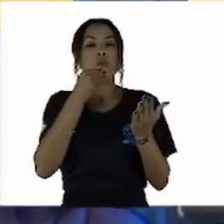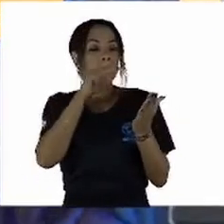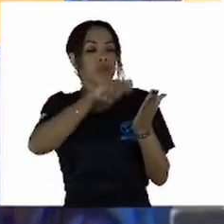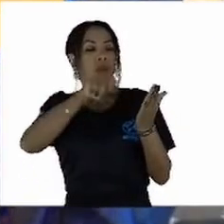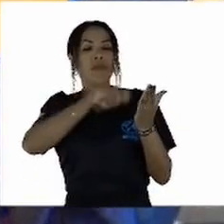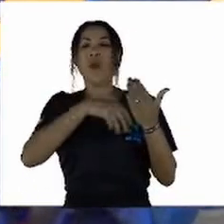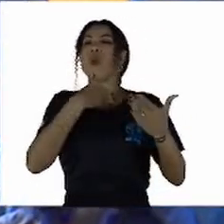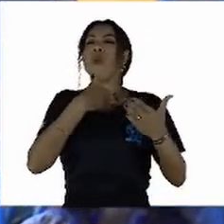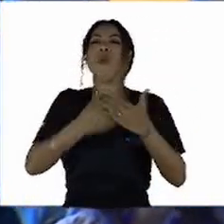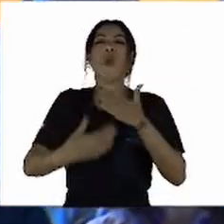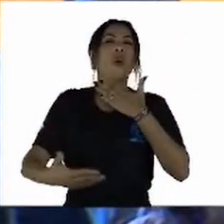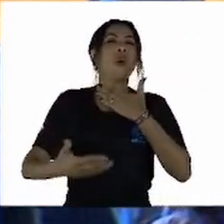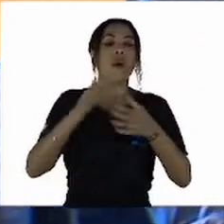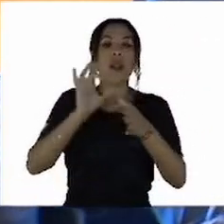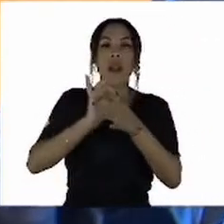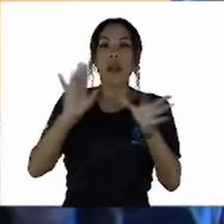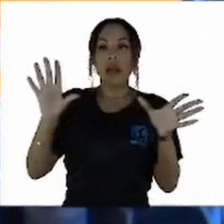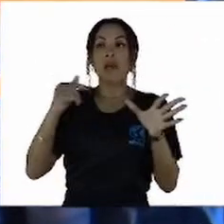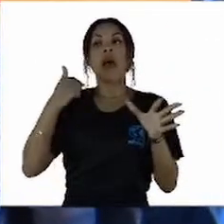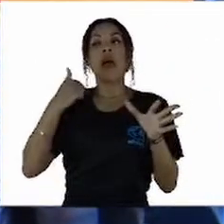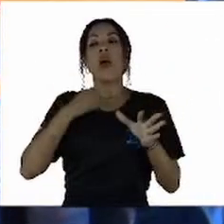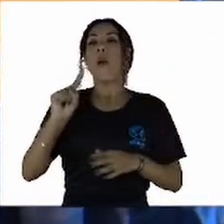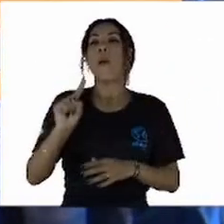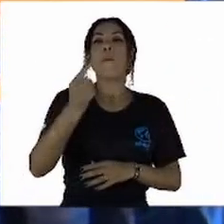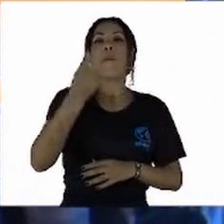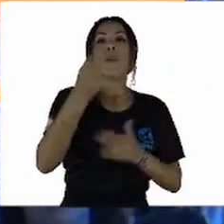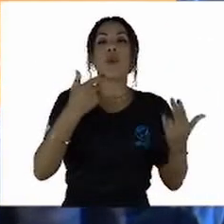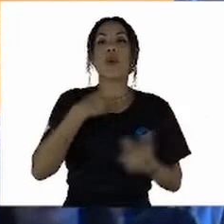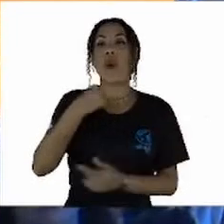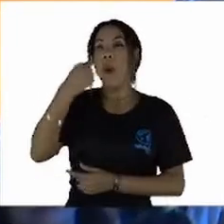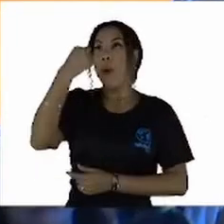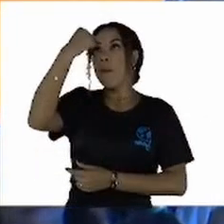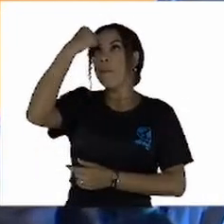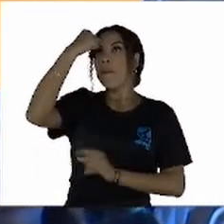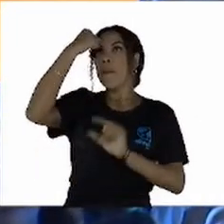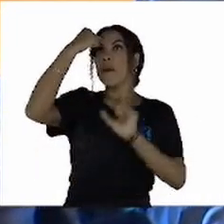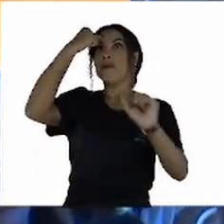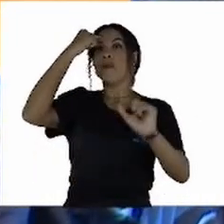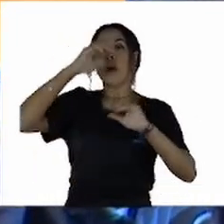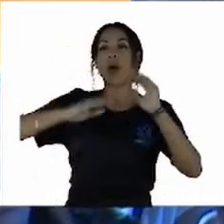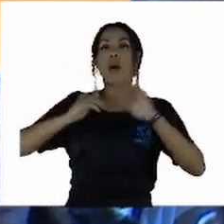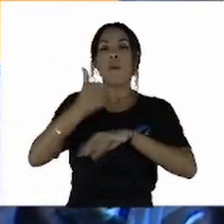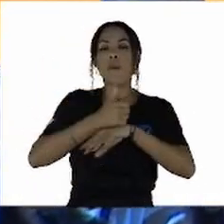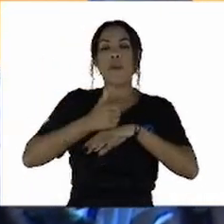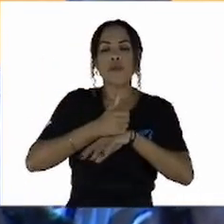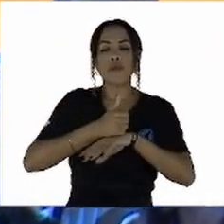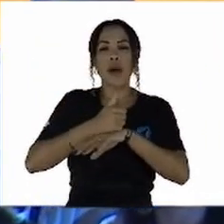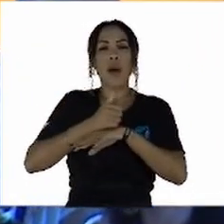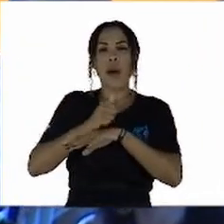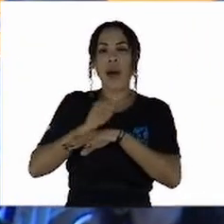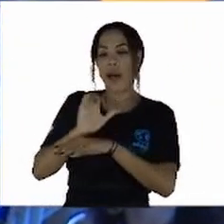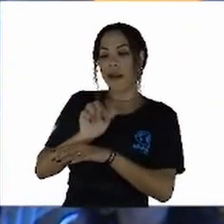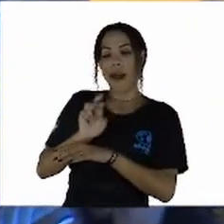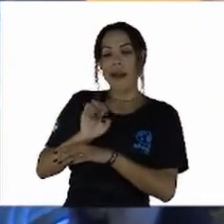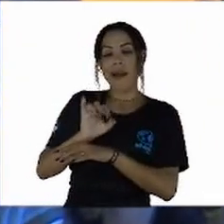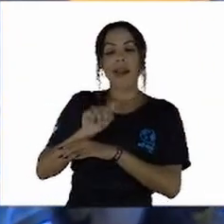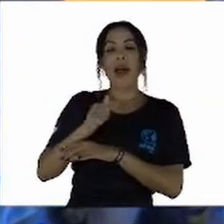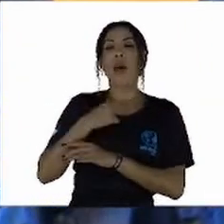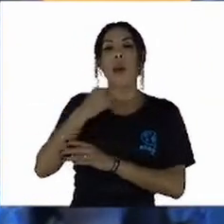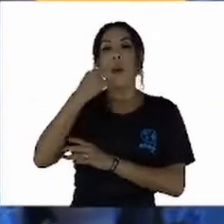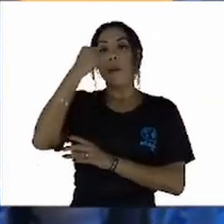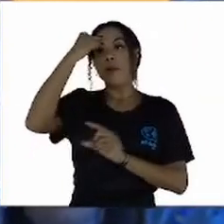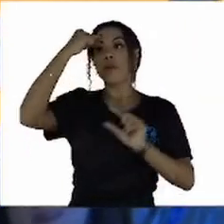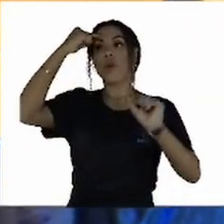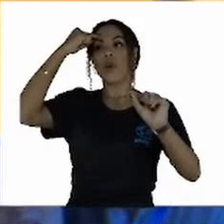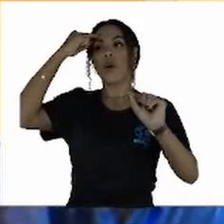qualquer coisa dentro desse envelope. Mas a primeira coisa que me veio à cabeça quando eu pensei num ramo, numa carreira, foi